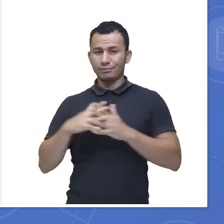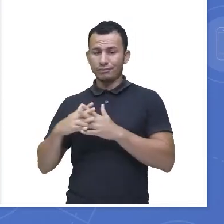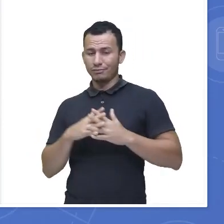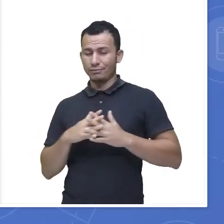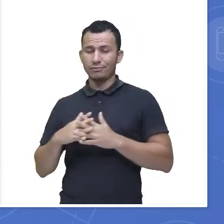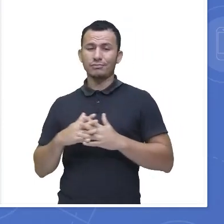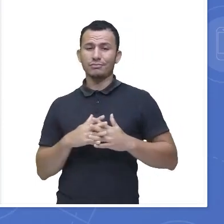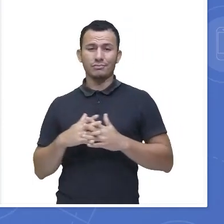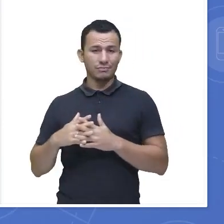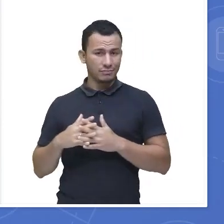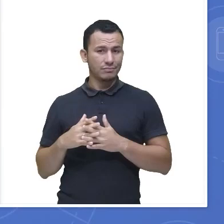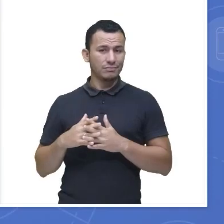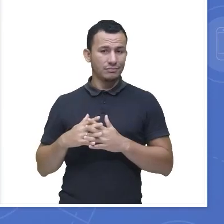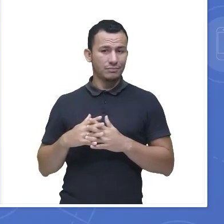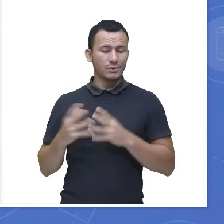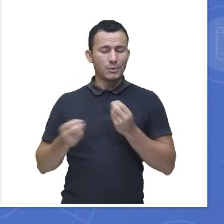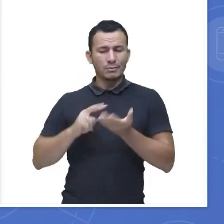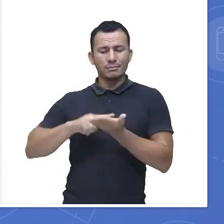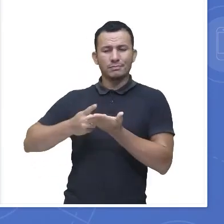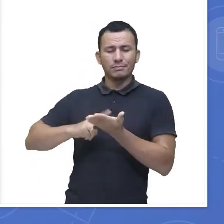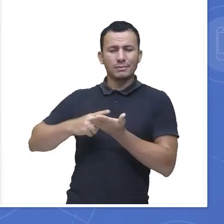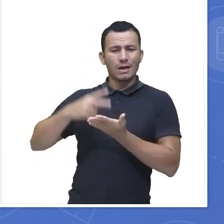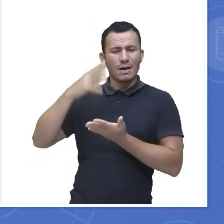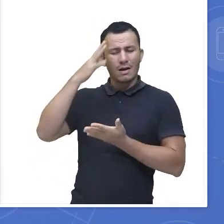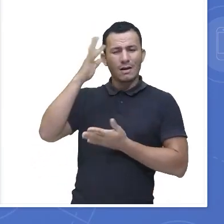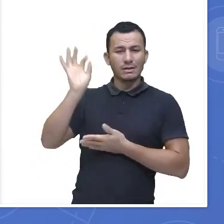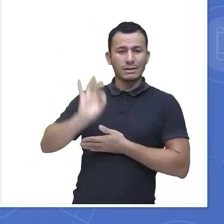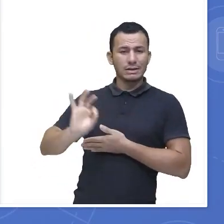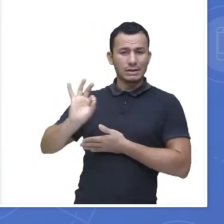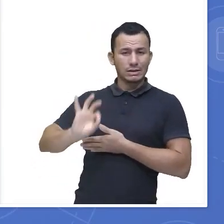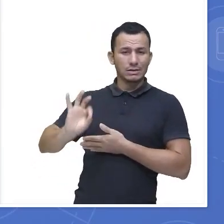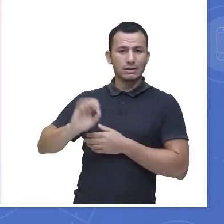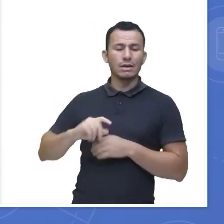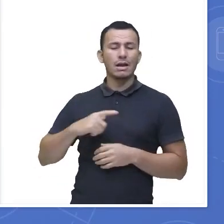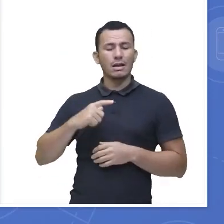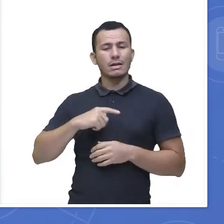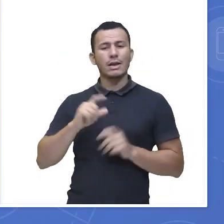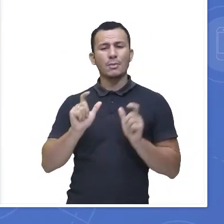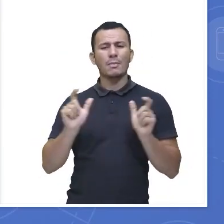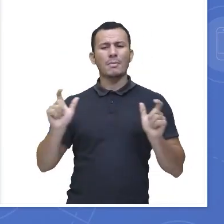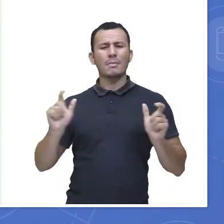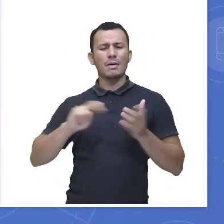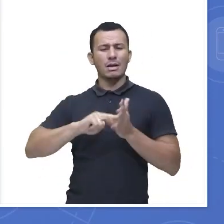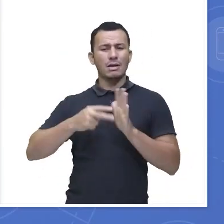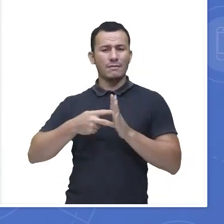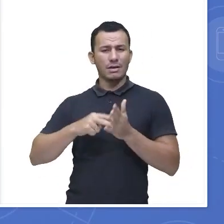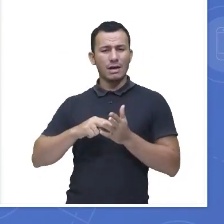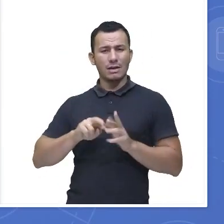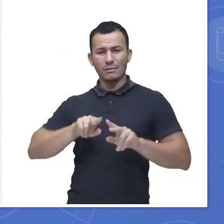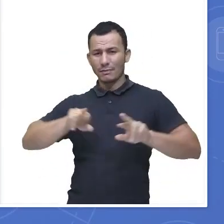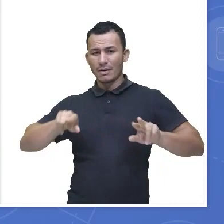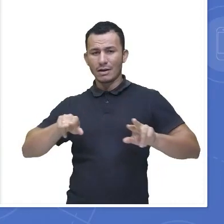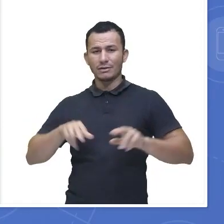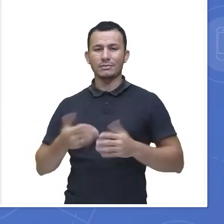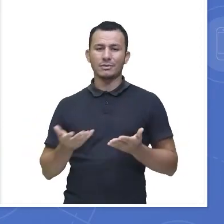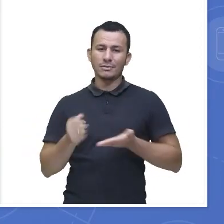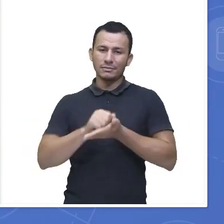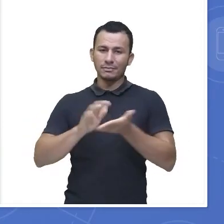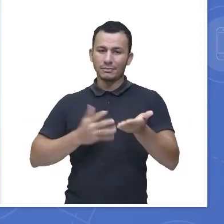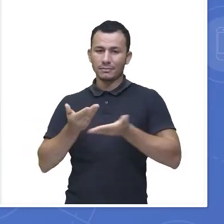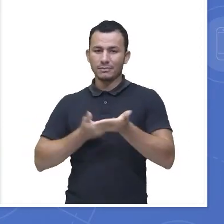um conflito ali de interpretação, né? Você pode ter mais de uma interpretação. Então, vamos lá para a nossa